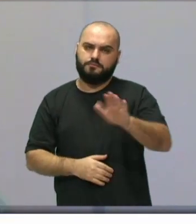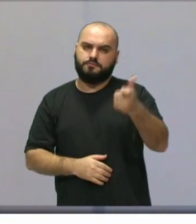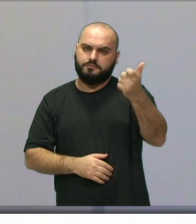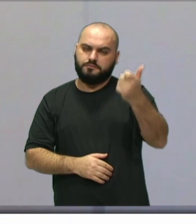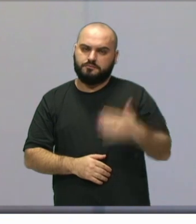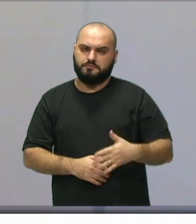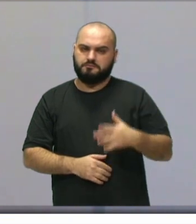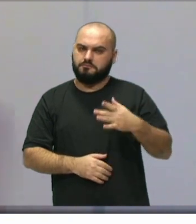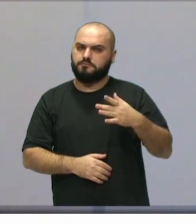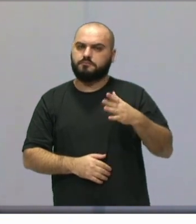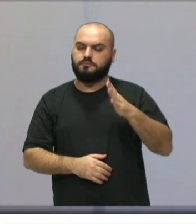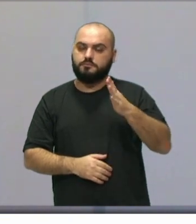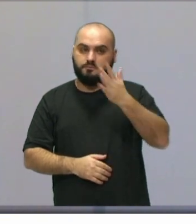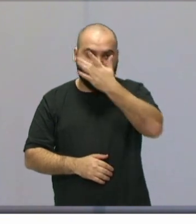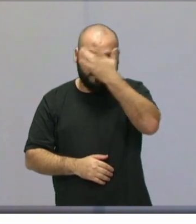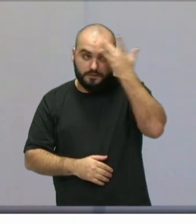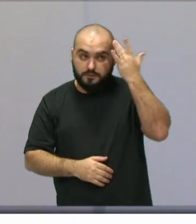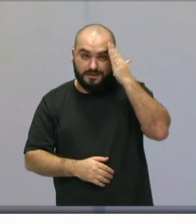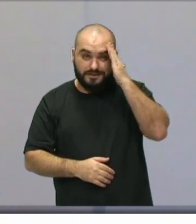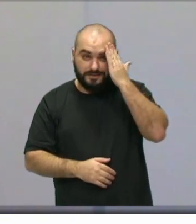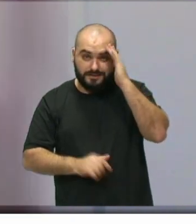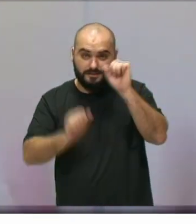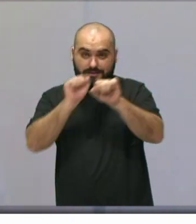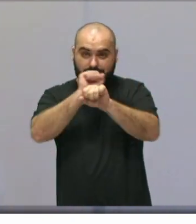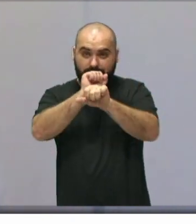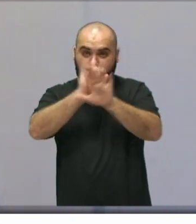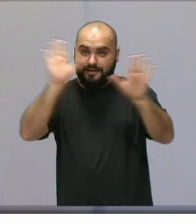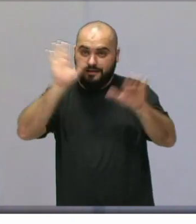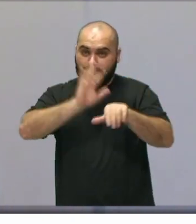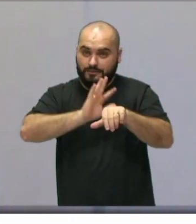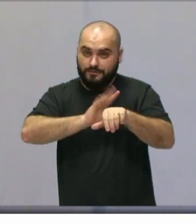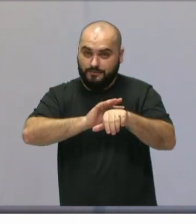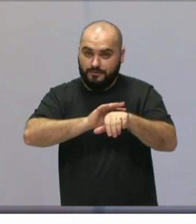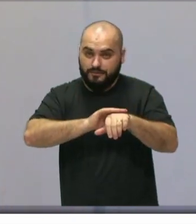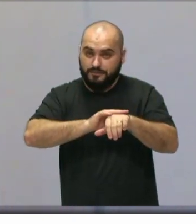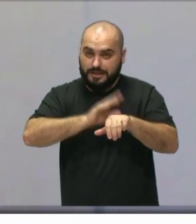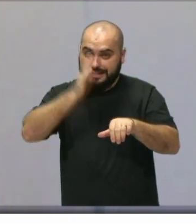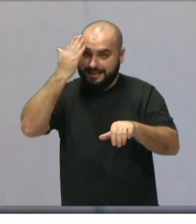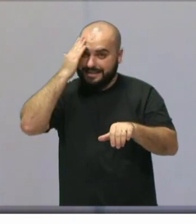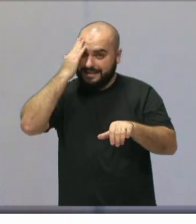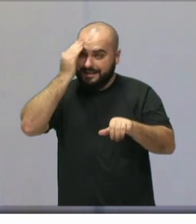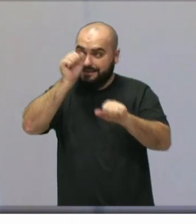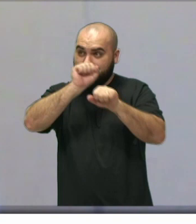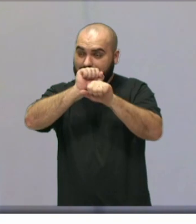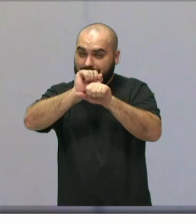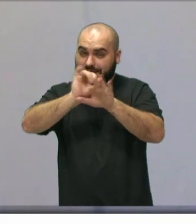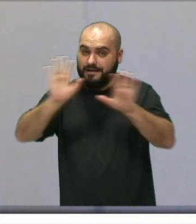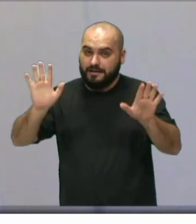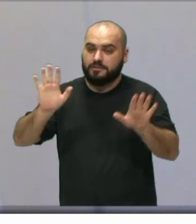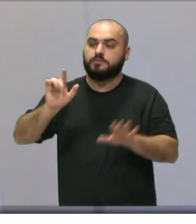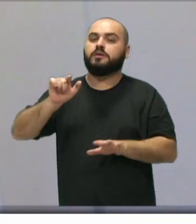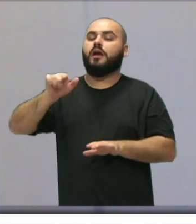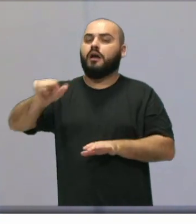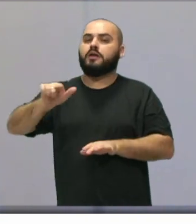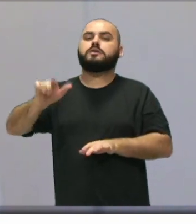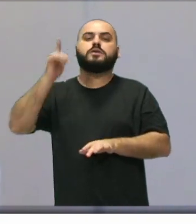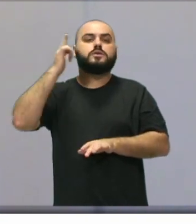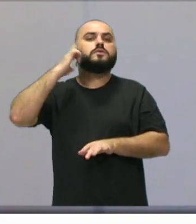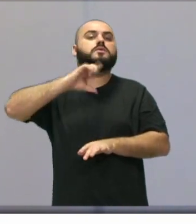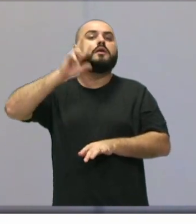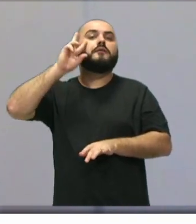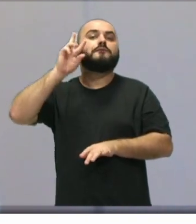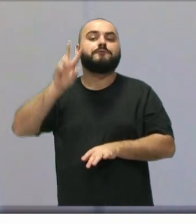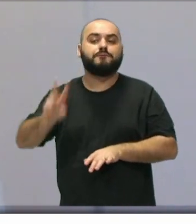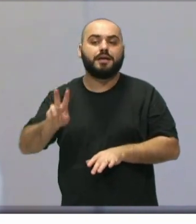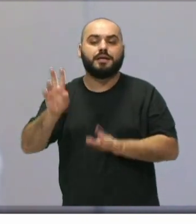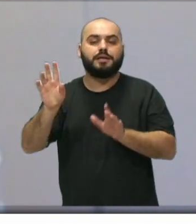medo, à medida que elas entendem essa doença, à medida que elas compreendem o caminho da doença, a gente estabelece pontes para